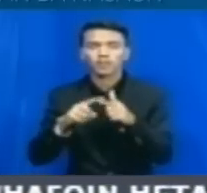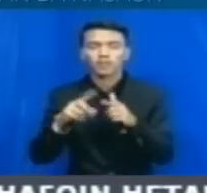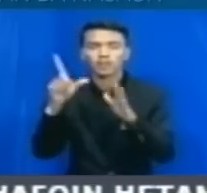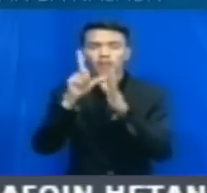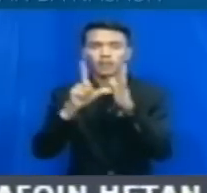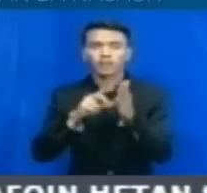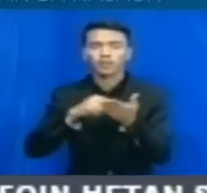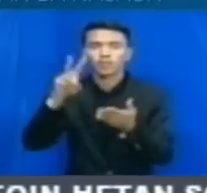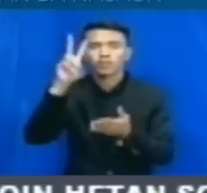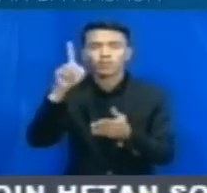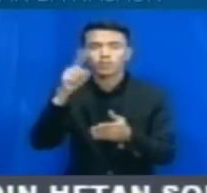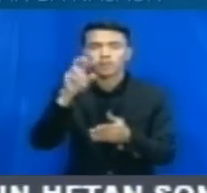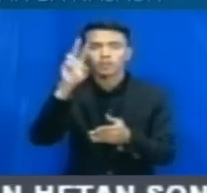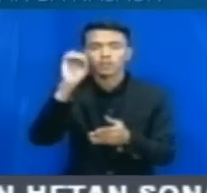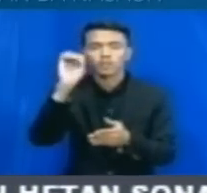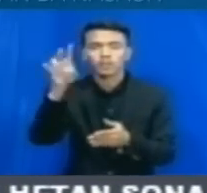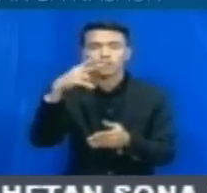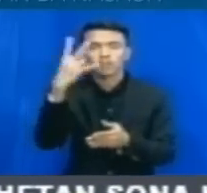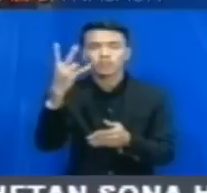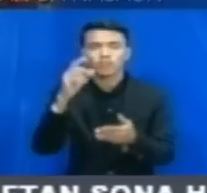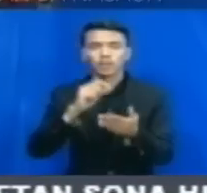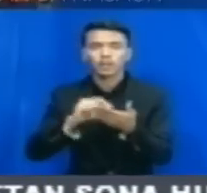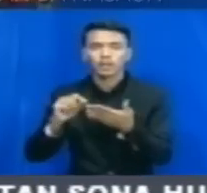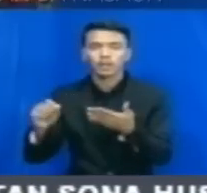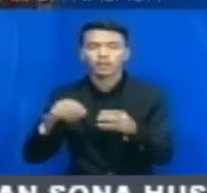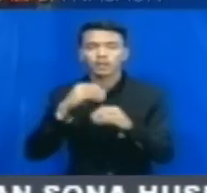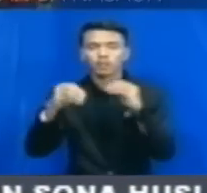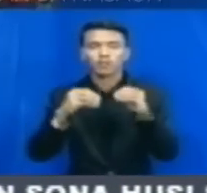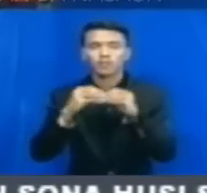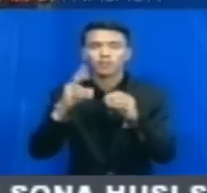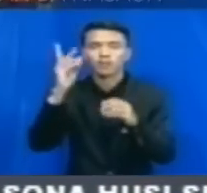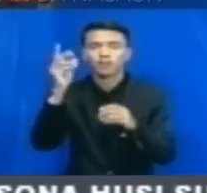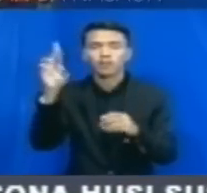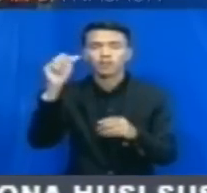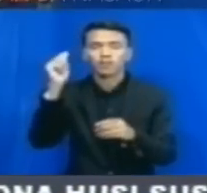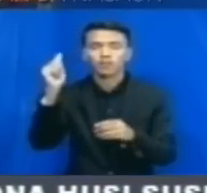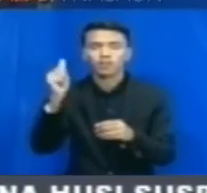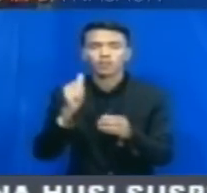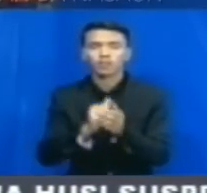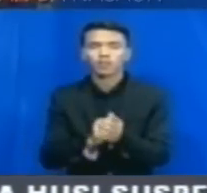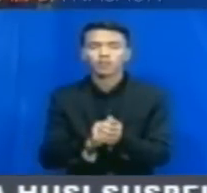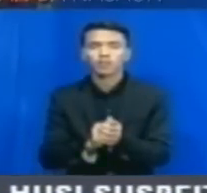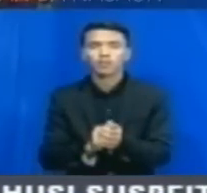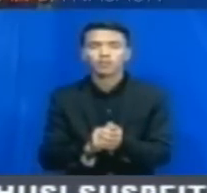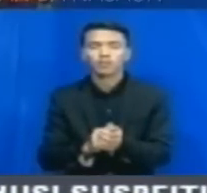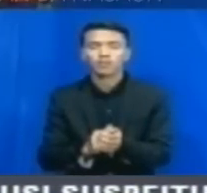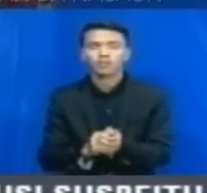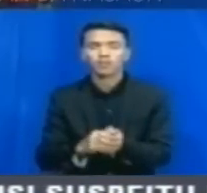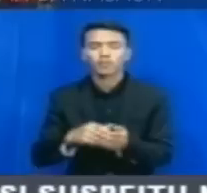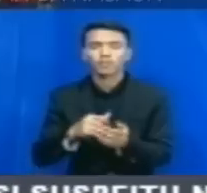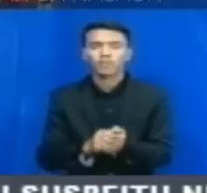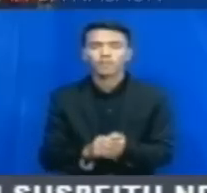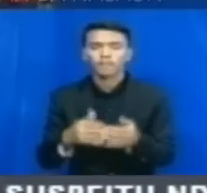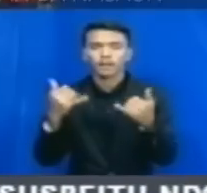I 2017, ene bani defini kona ma droga sir nene defini tuir nini ya grau nebe makia. Tahun grau ide nebe